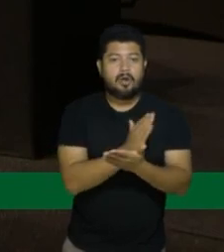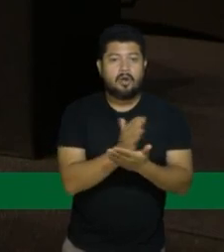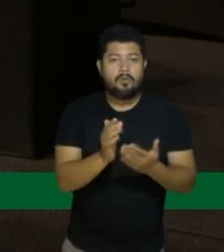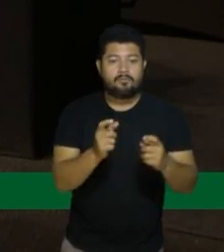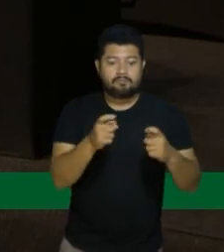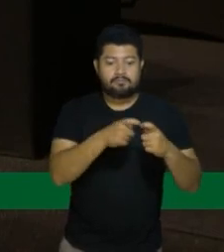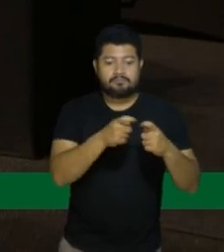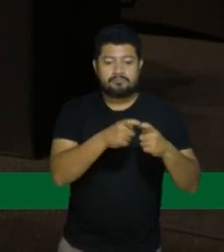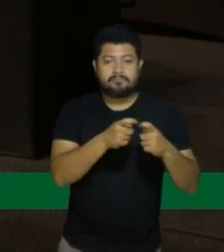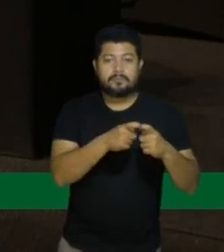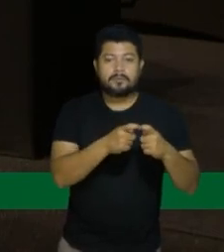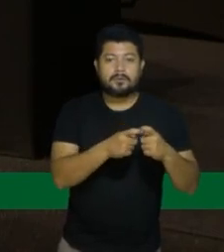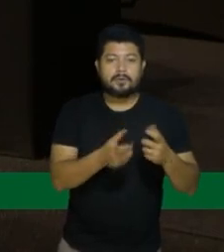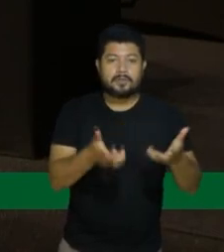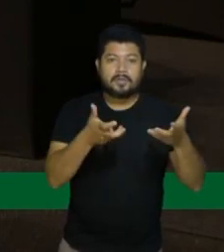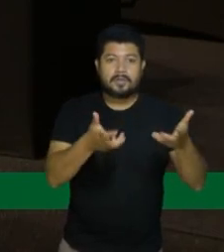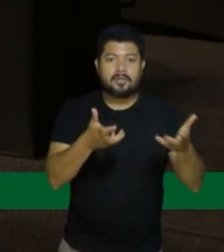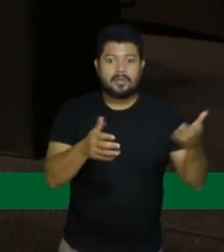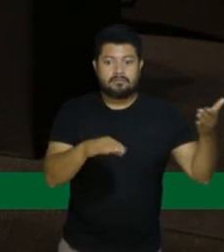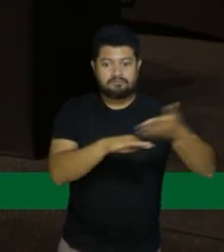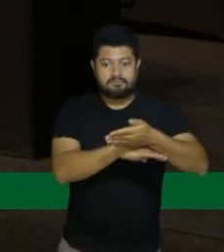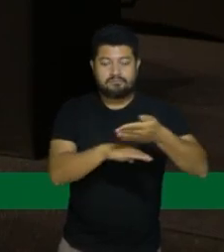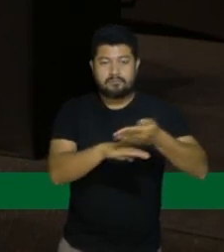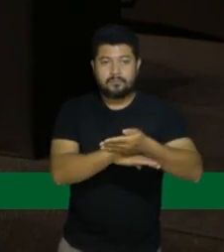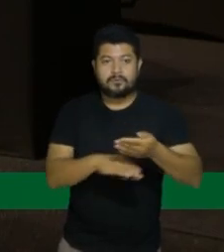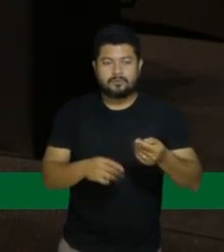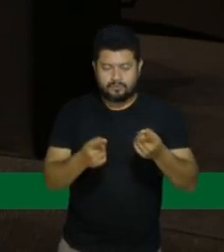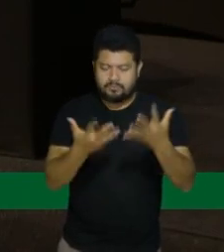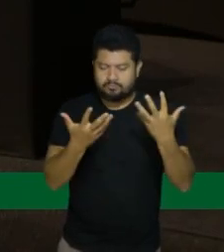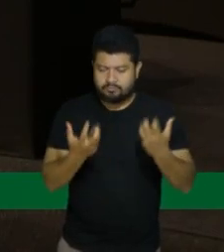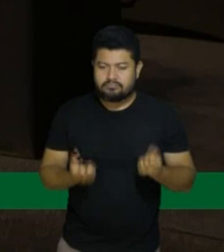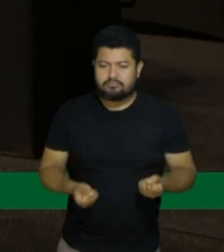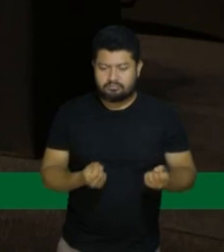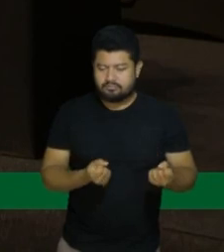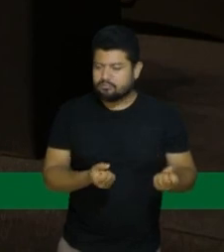fazer parte deste momento e o senhor também